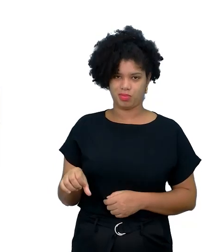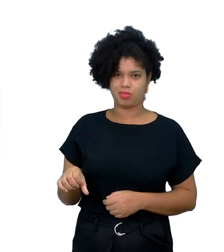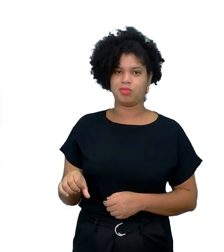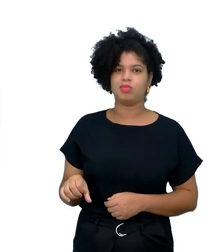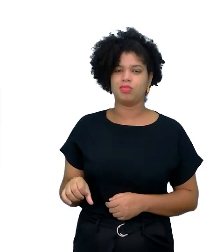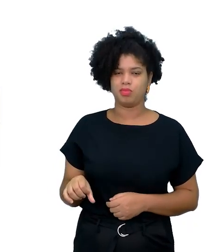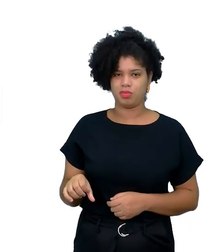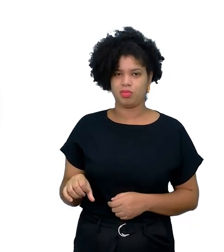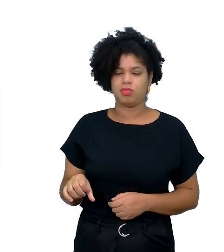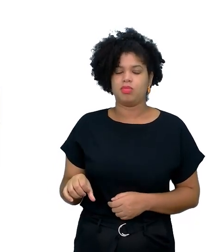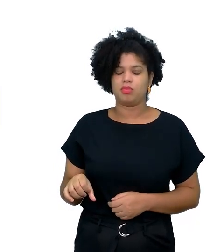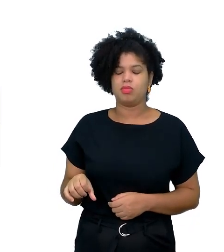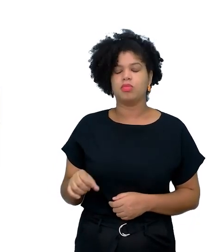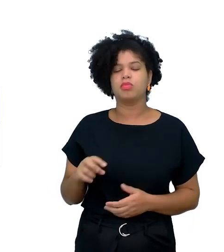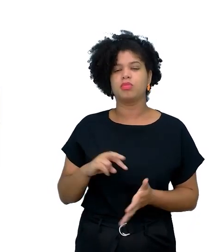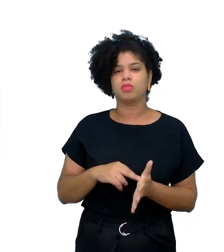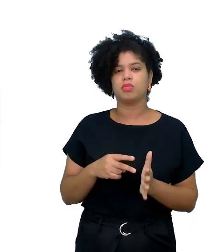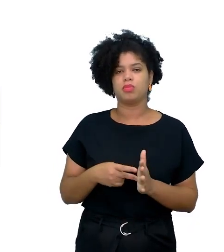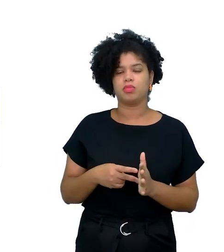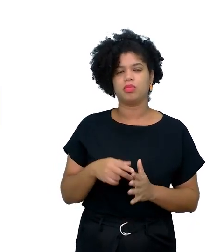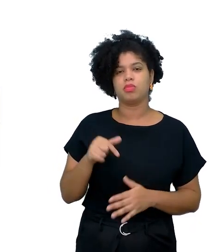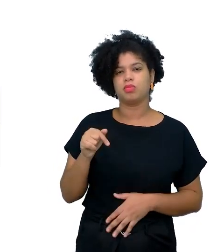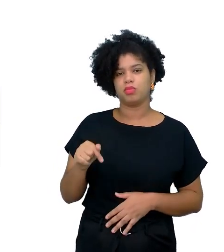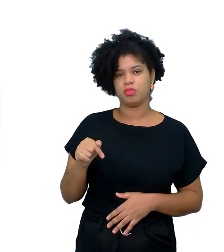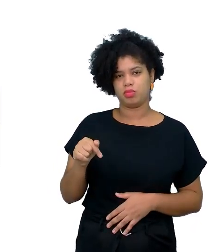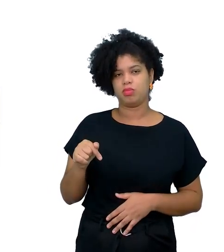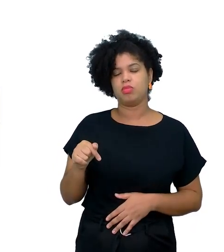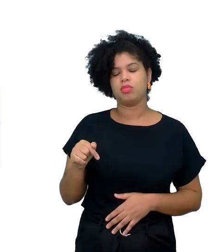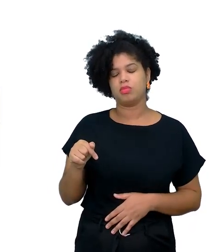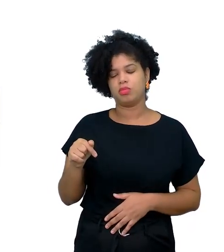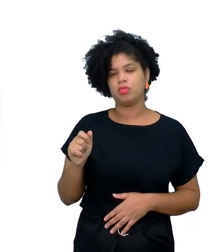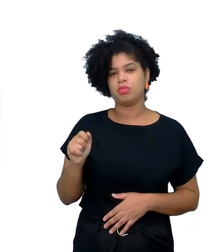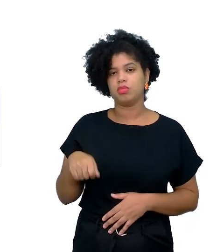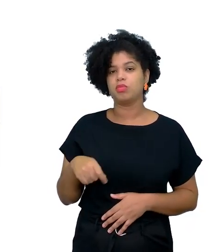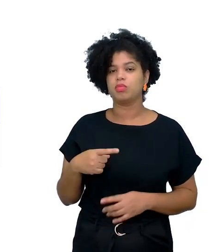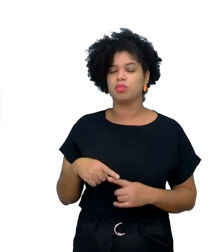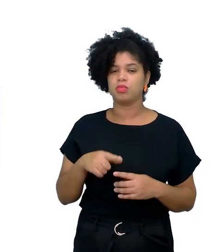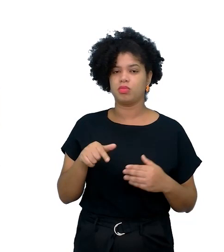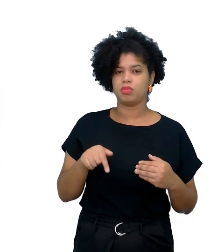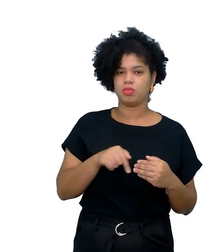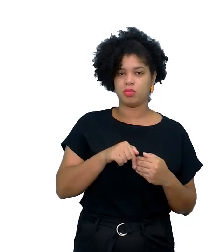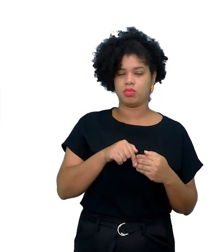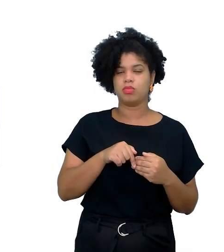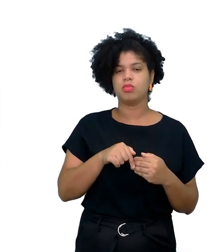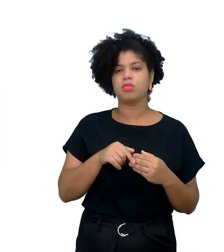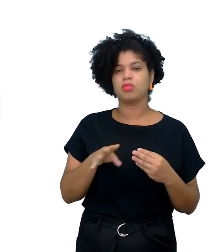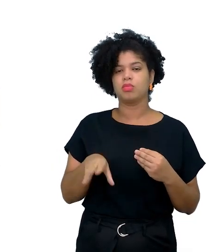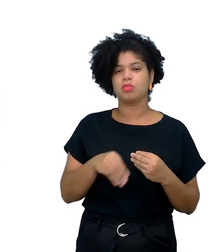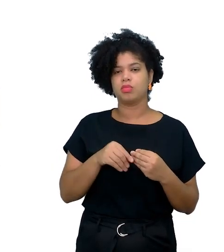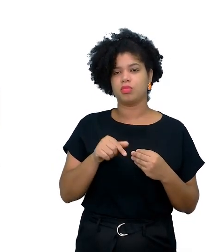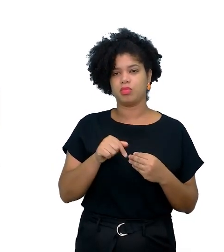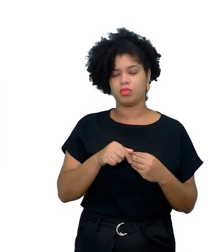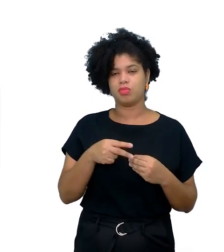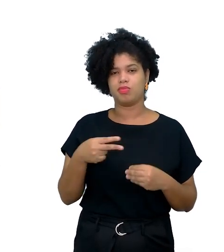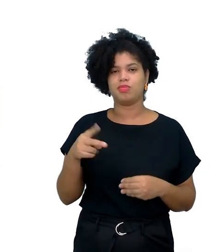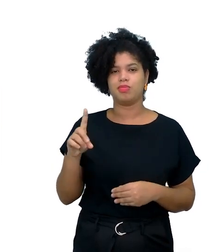portanto, foram adicionados 7 aí, para se chegar a 19, ok? Então, seguindo.